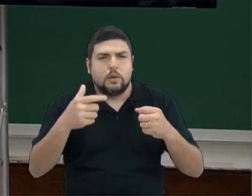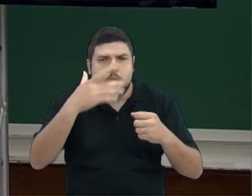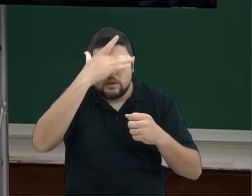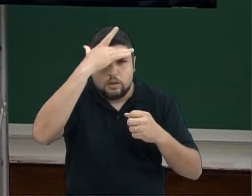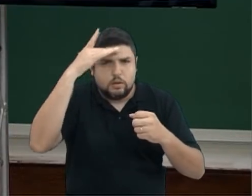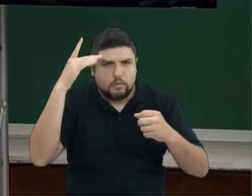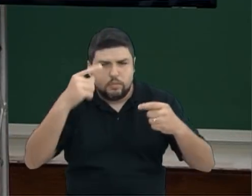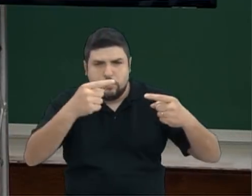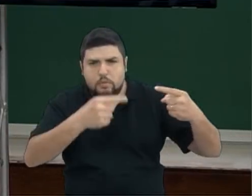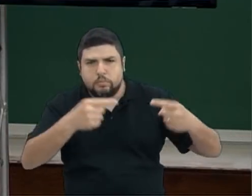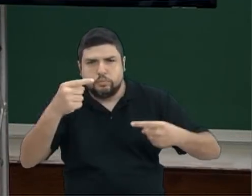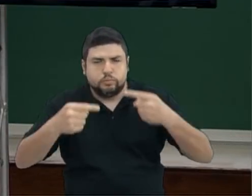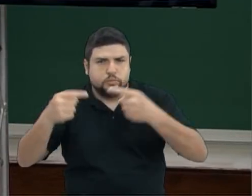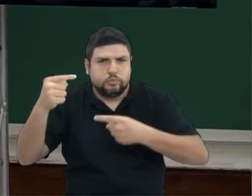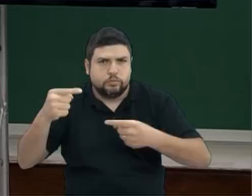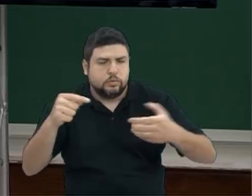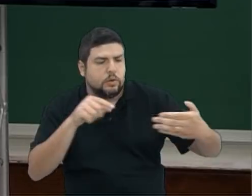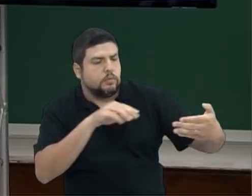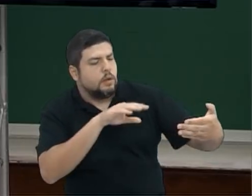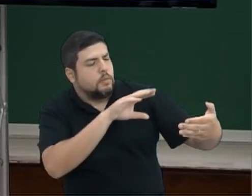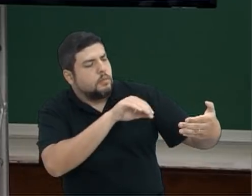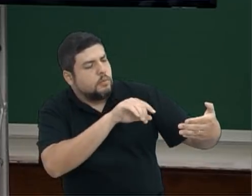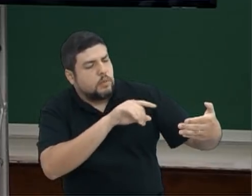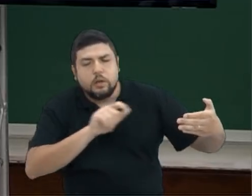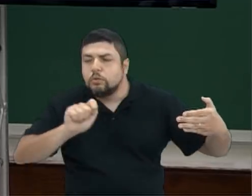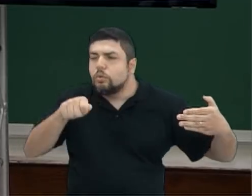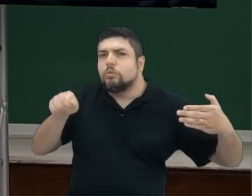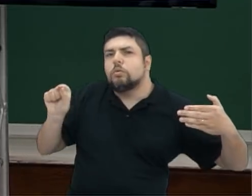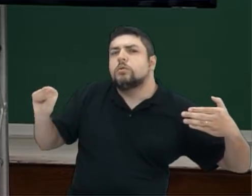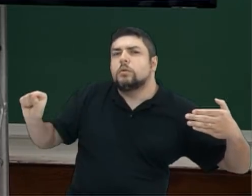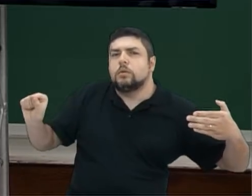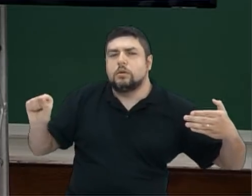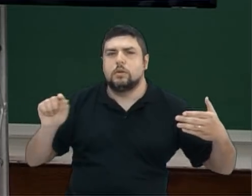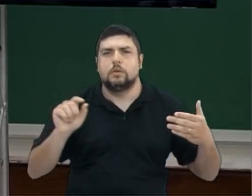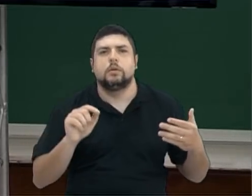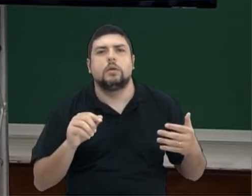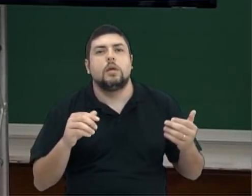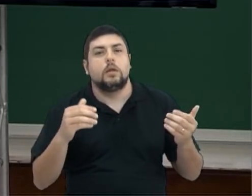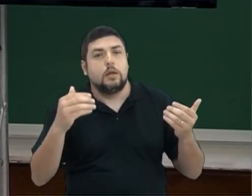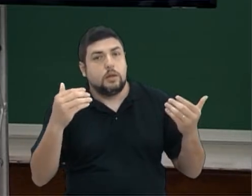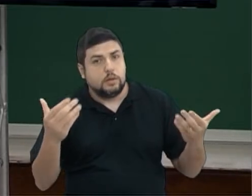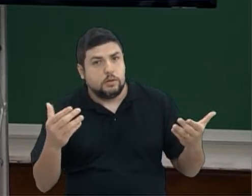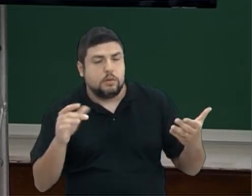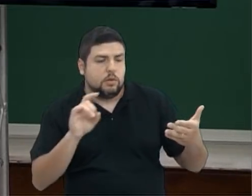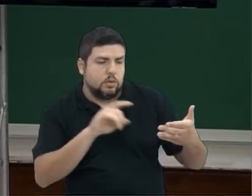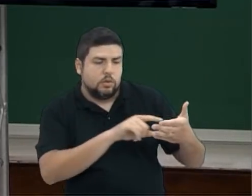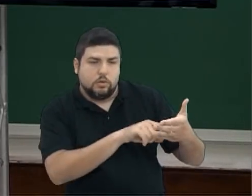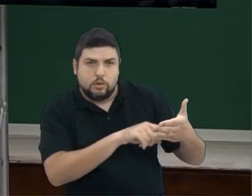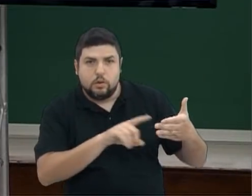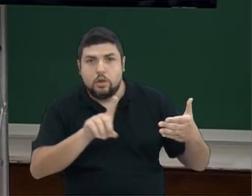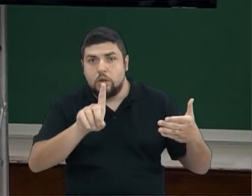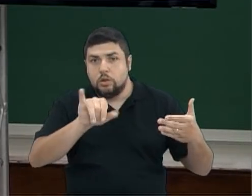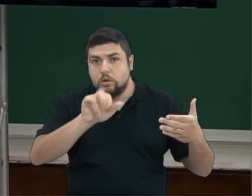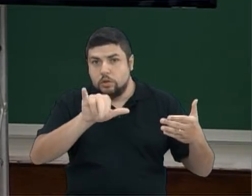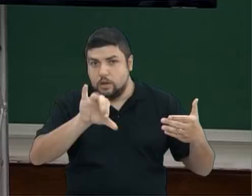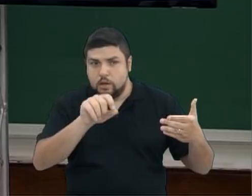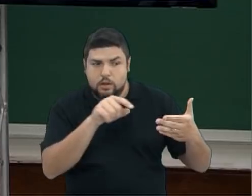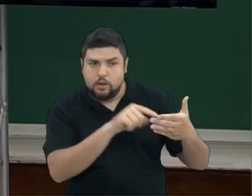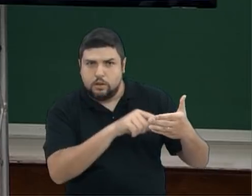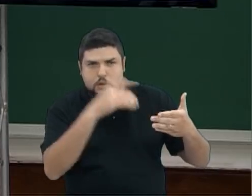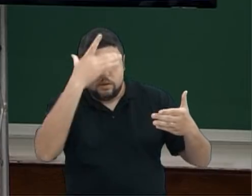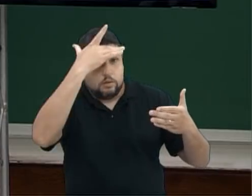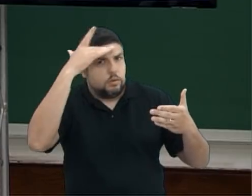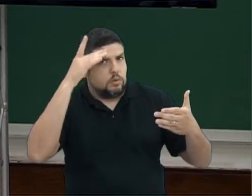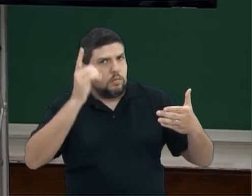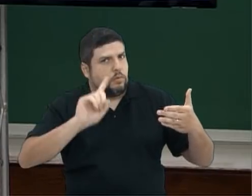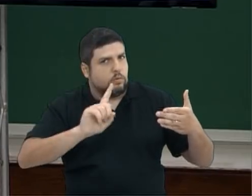aparecem. Quem fala, com quem fala e de quem fala. E aqui são, exceto o diário, veja, o diário não é uma pessoa, né? Ele é